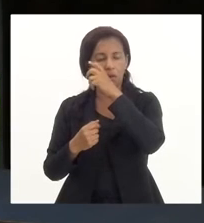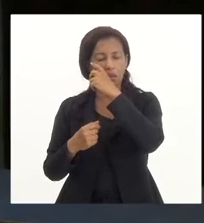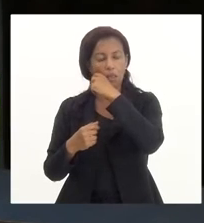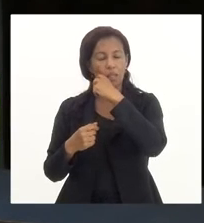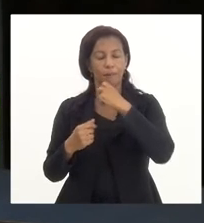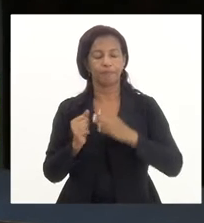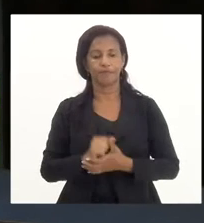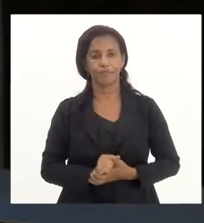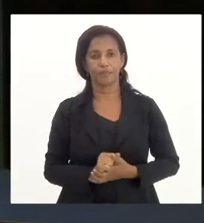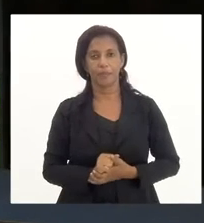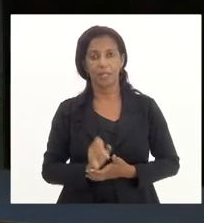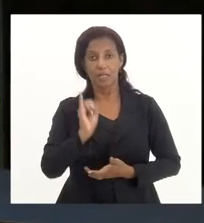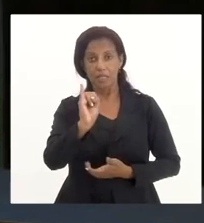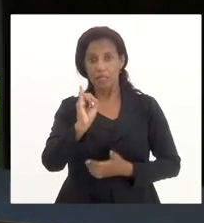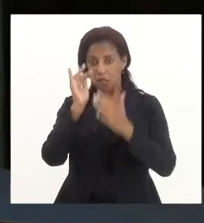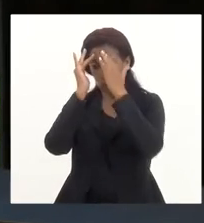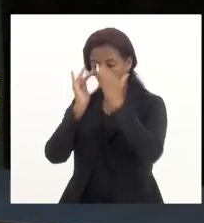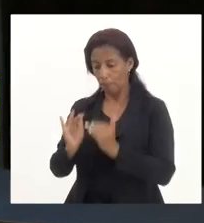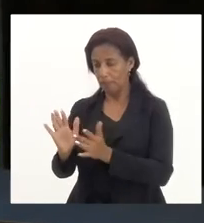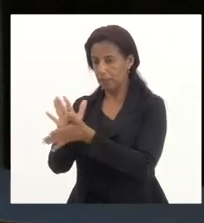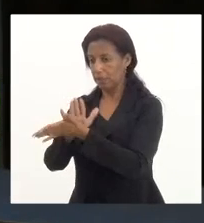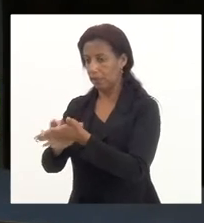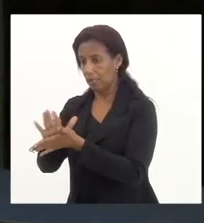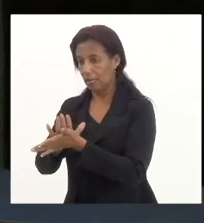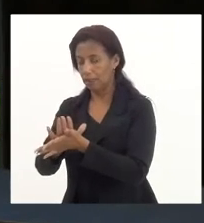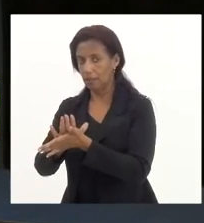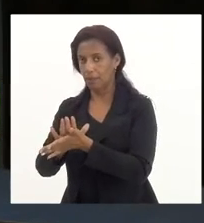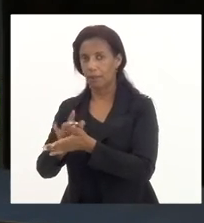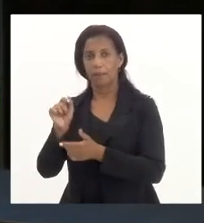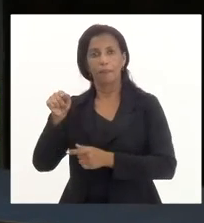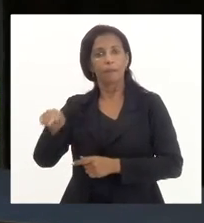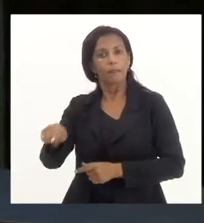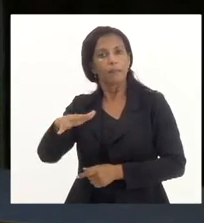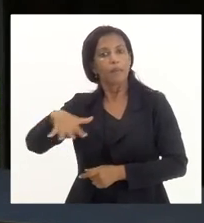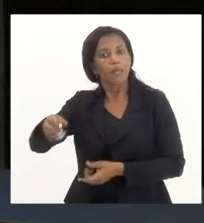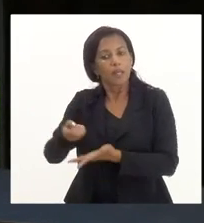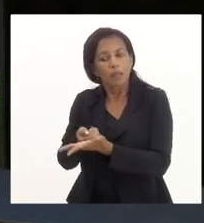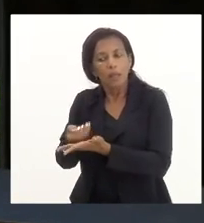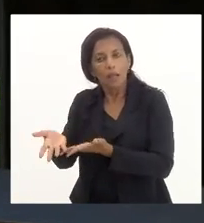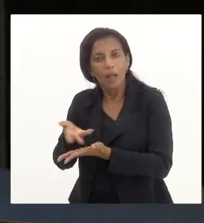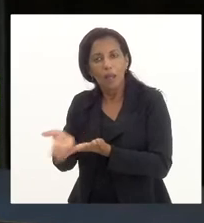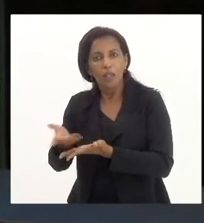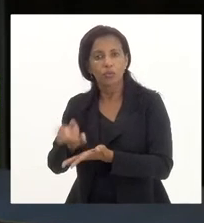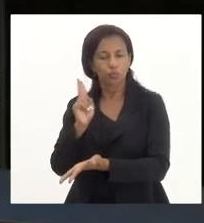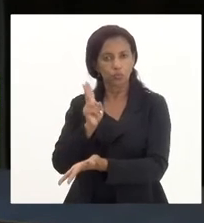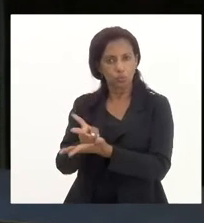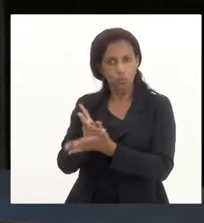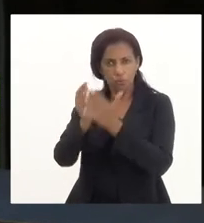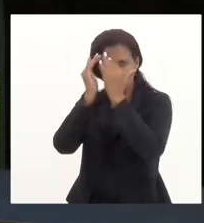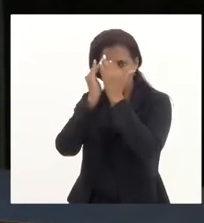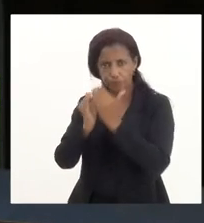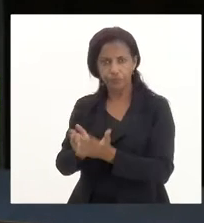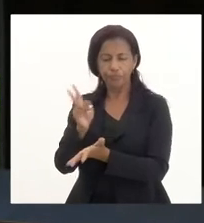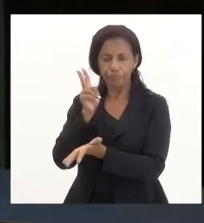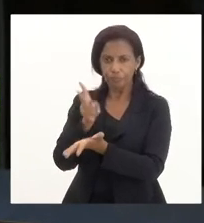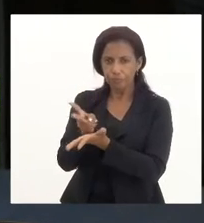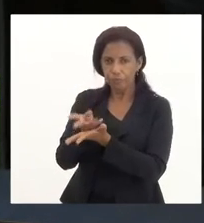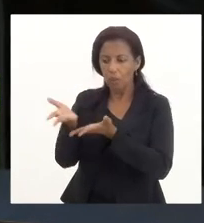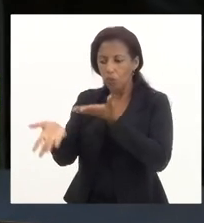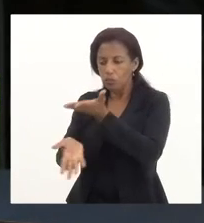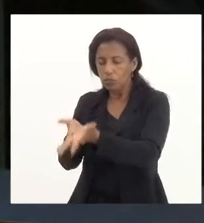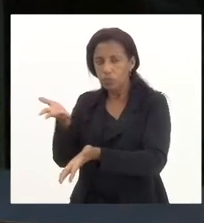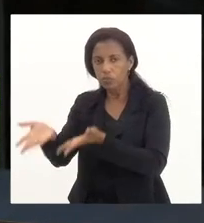dessas ações não foram atendidas para que aquela despesa aquela demanda continue sendo atendido continue